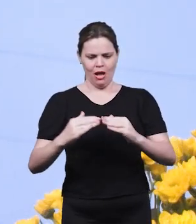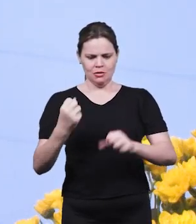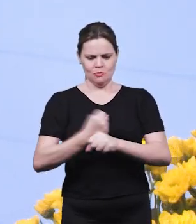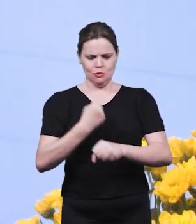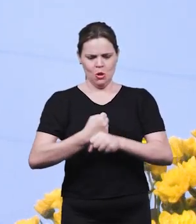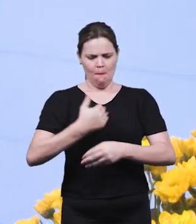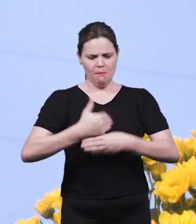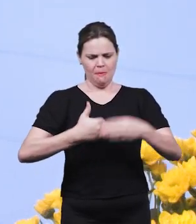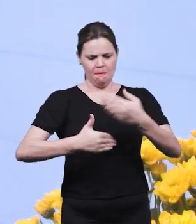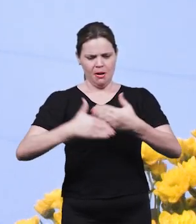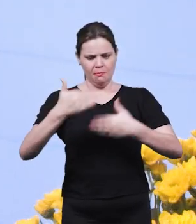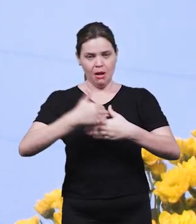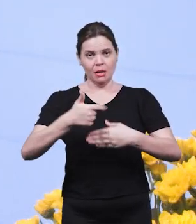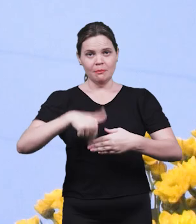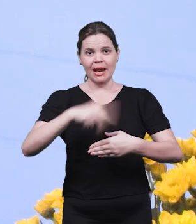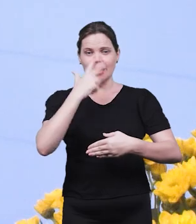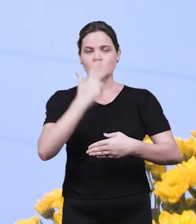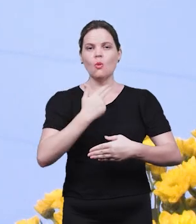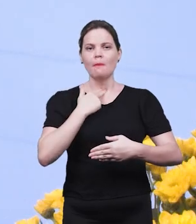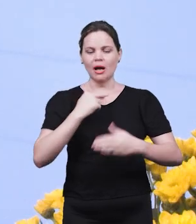Marinha hoje,